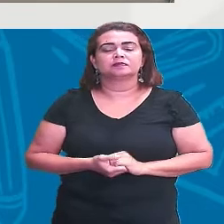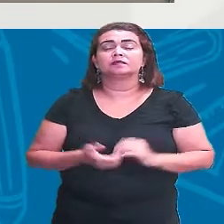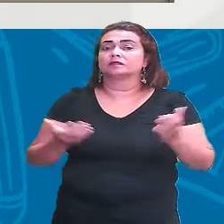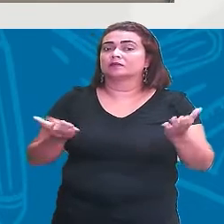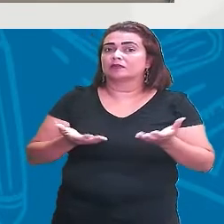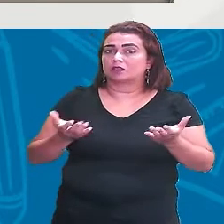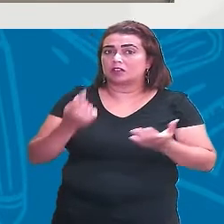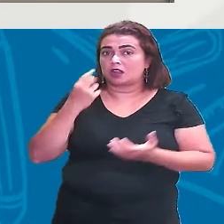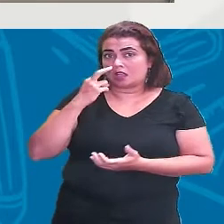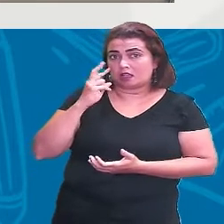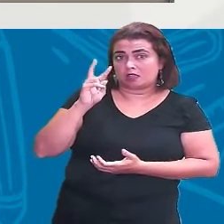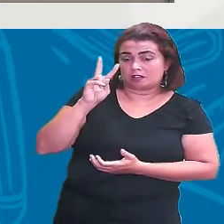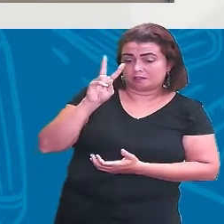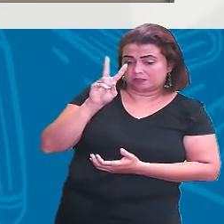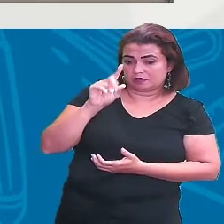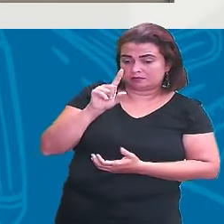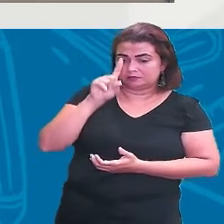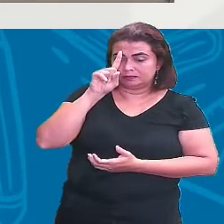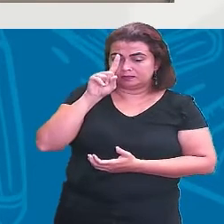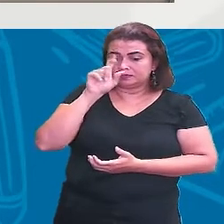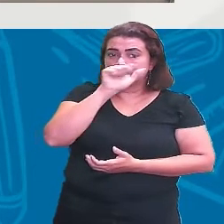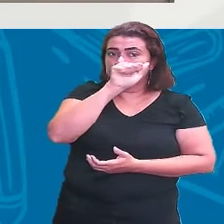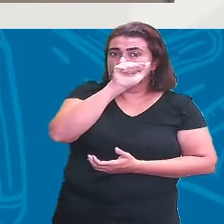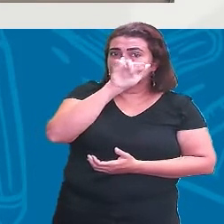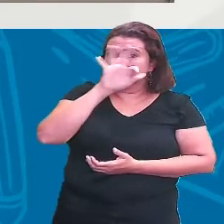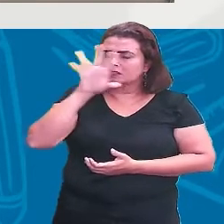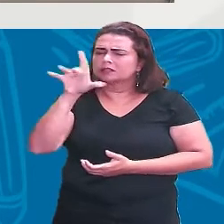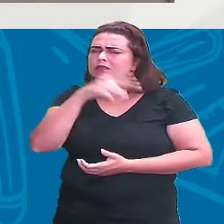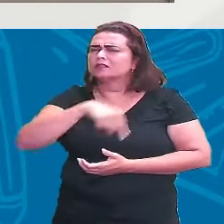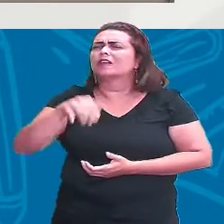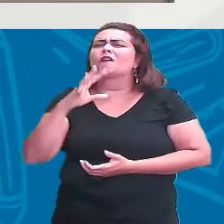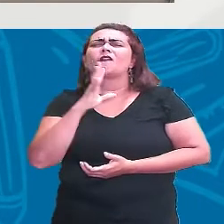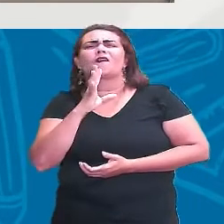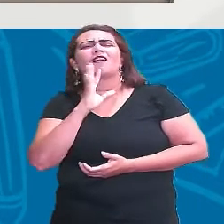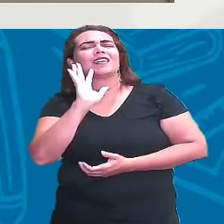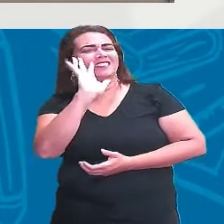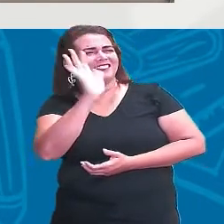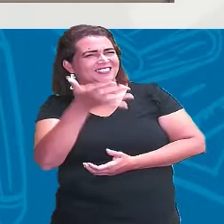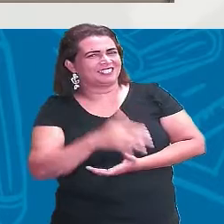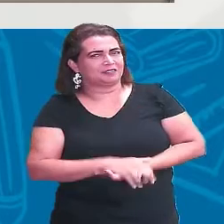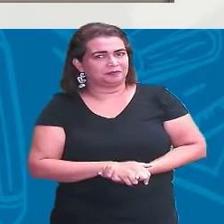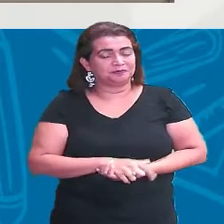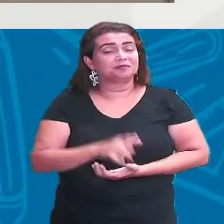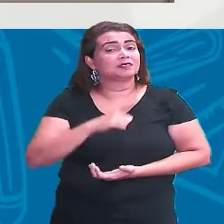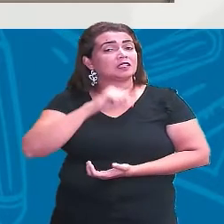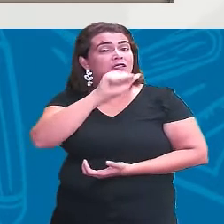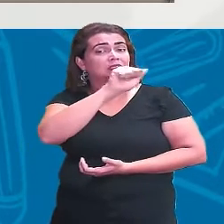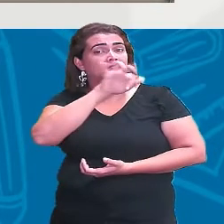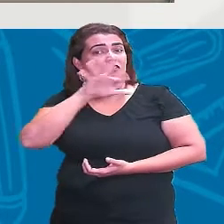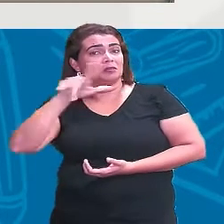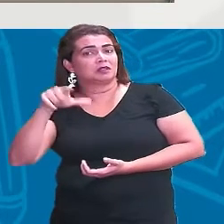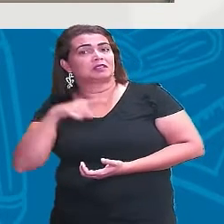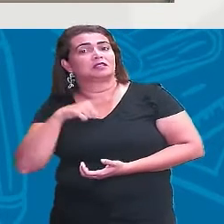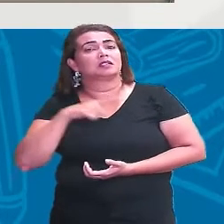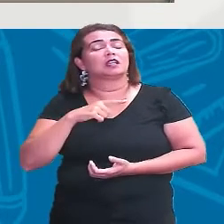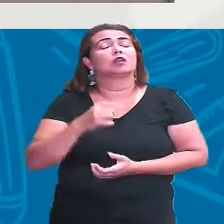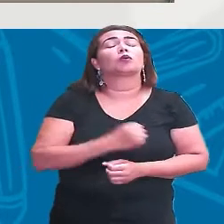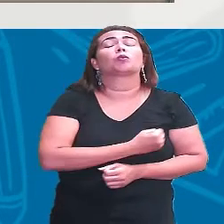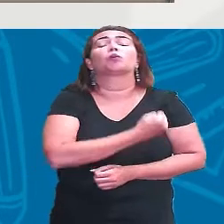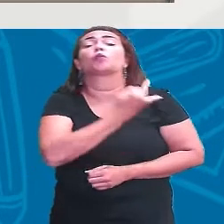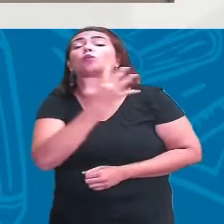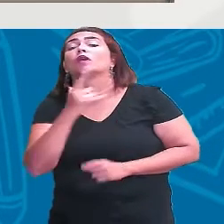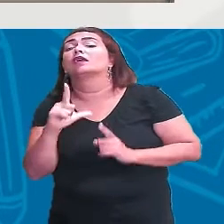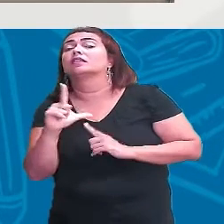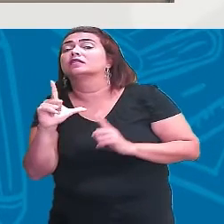ver aqui o nosso alfabeto, que vocês já conhecem. Então aqui temos o nosso alfabeto, que é composto por